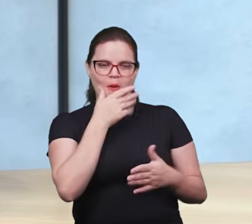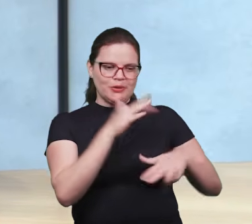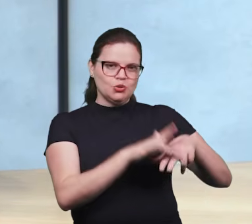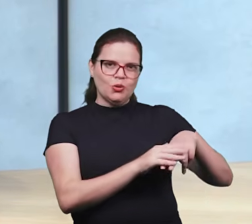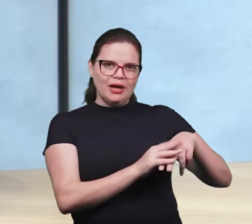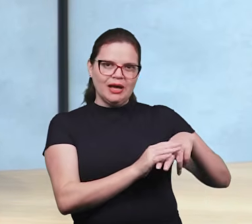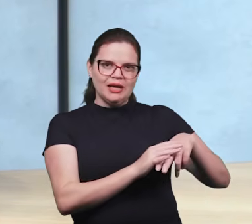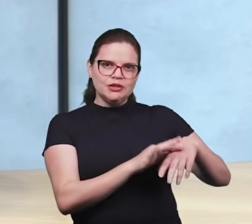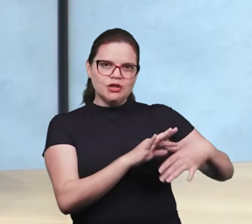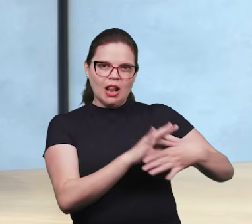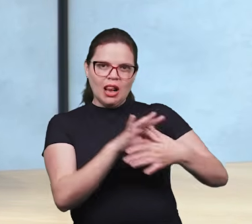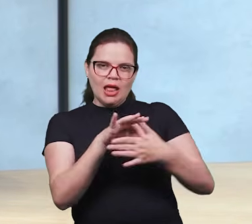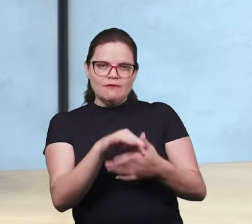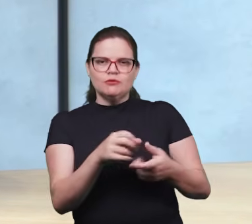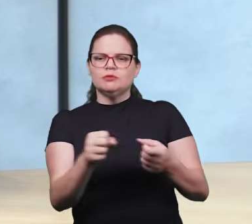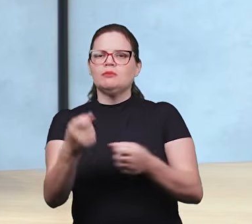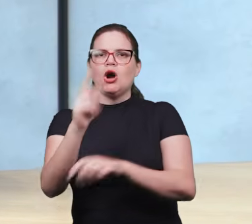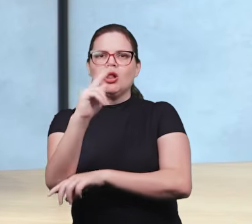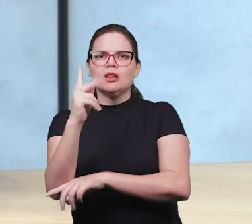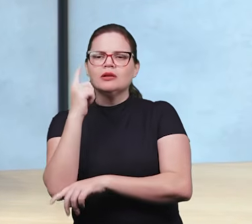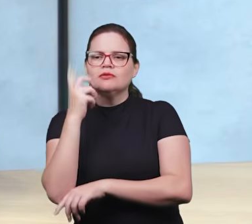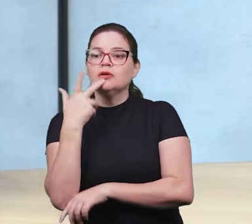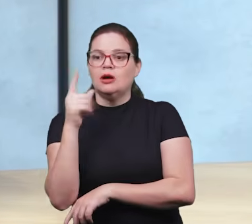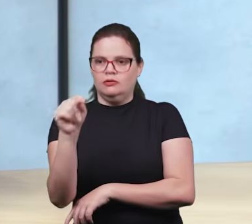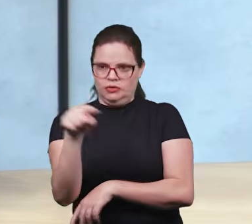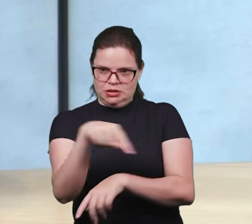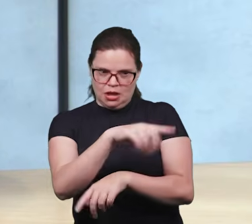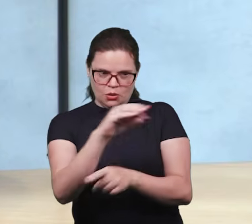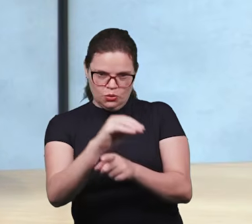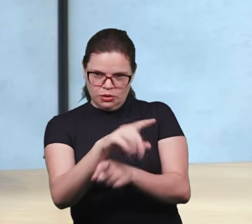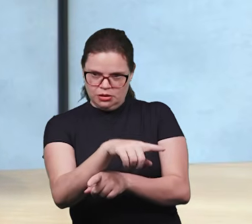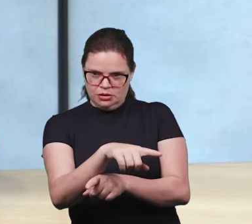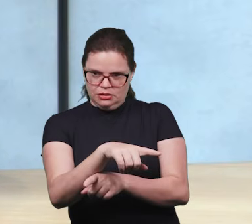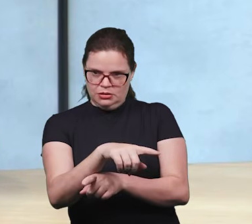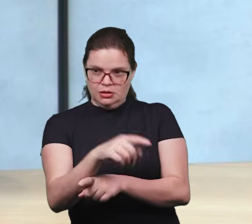dele e deu 2 dinheiros e